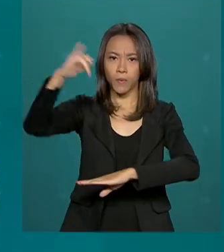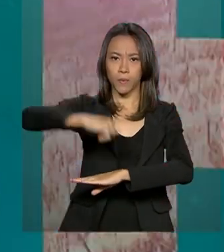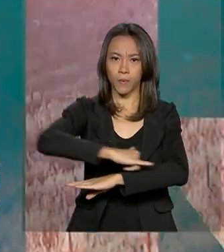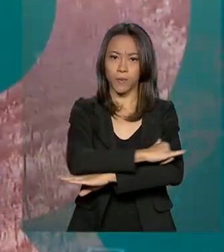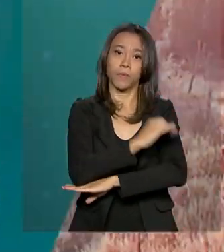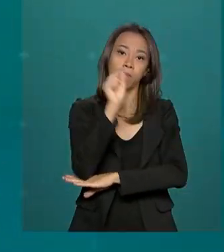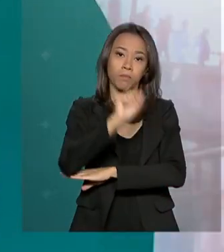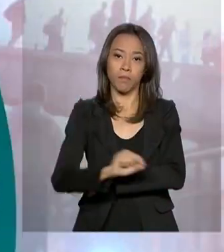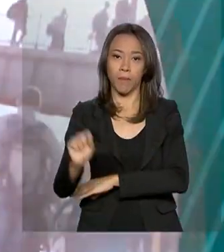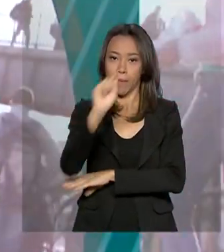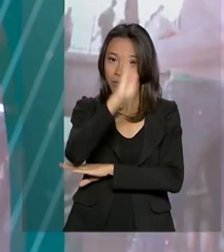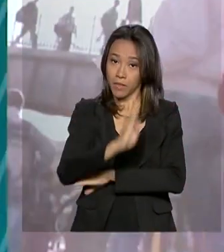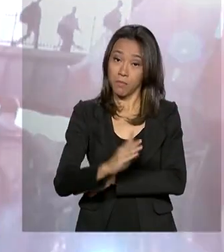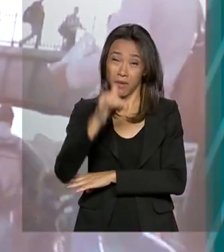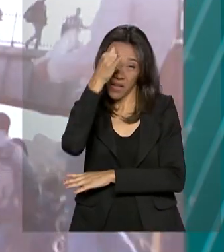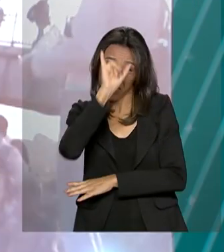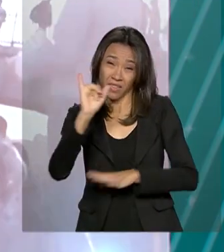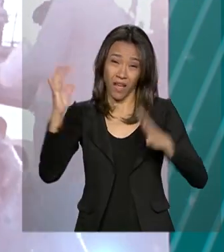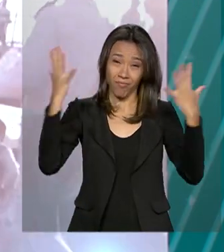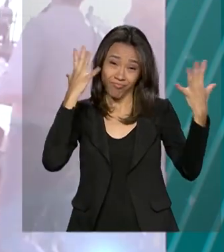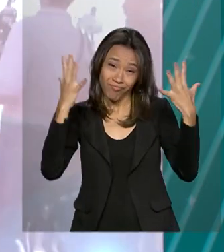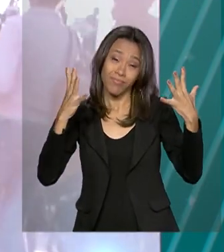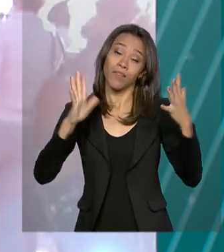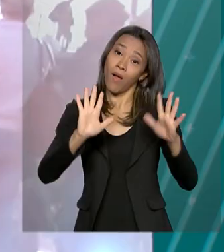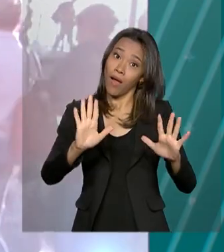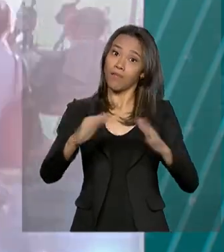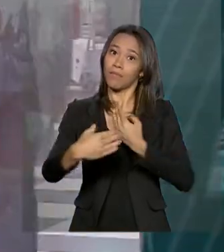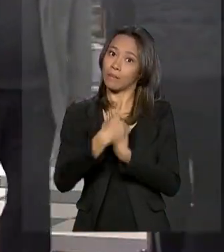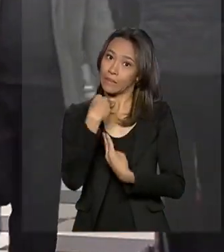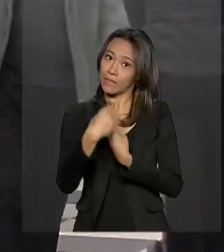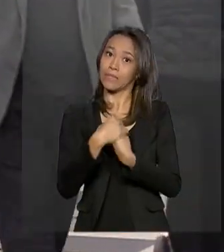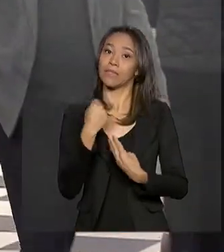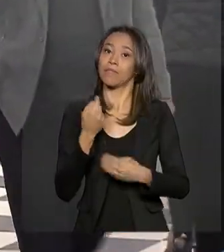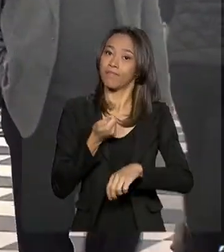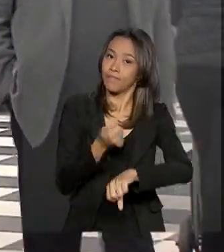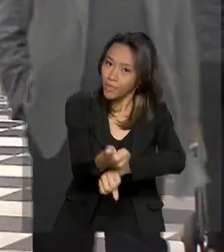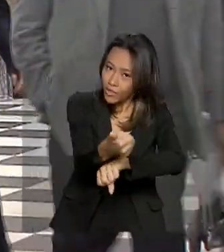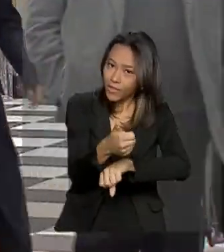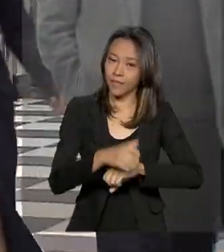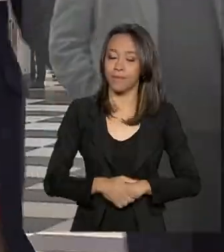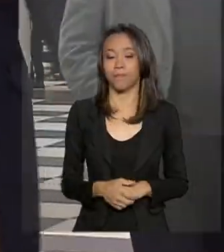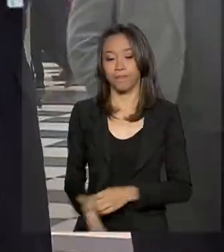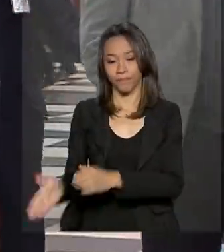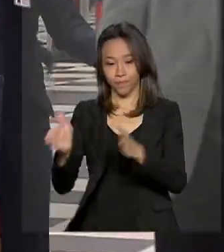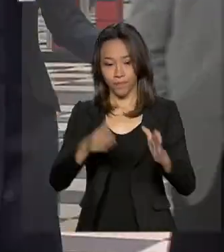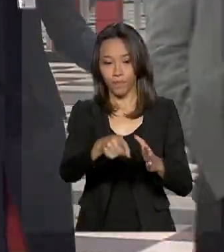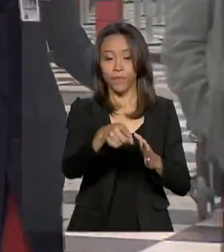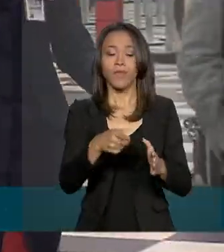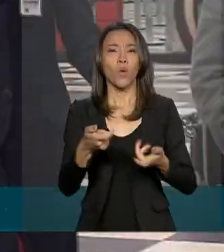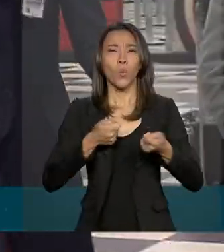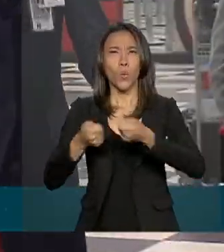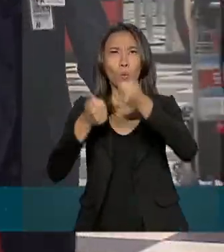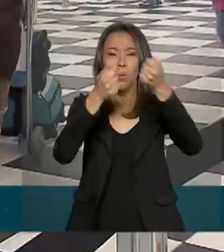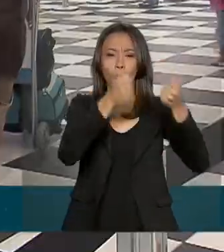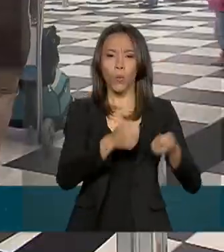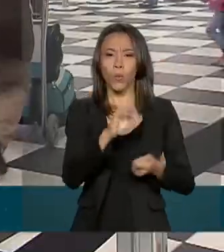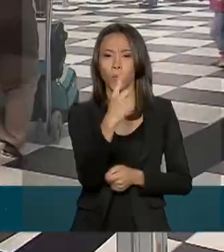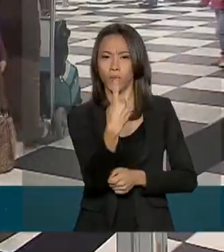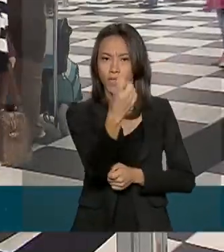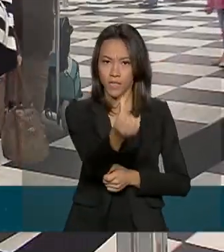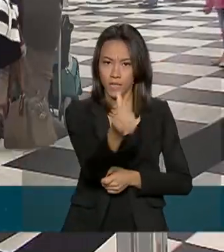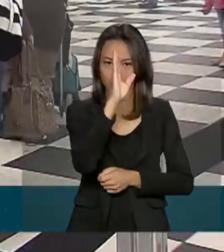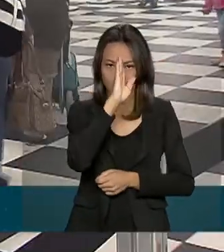transtornos, é bom seguir algumas dicas. O monitoramento é feito nos 16 principais